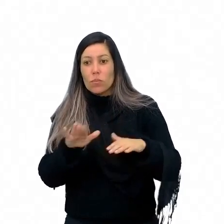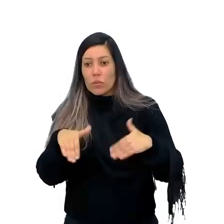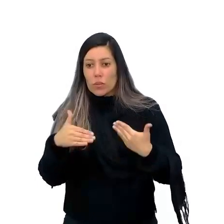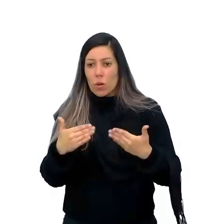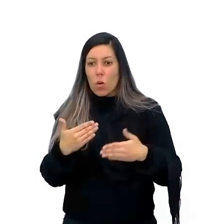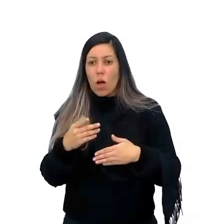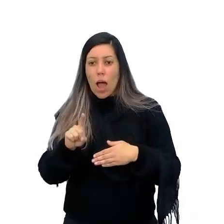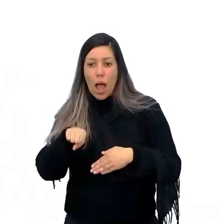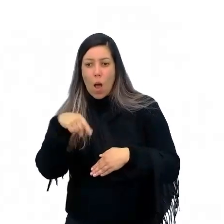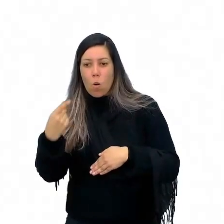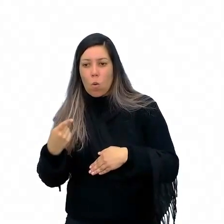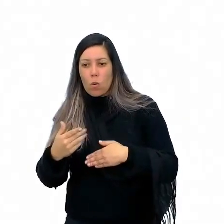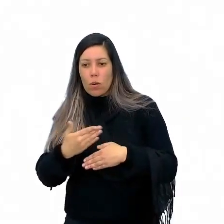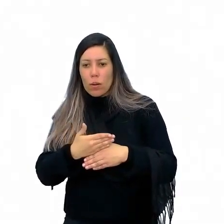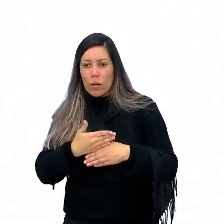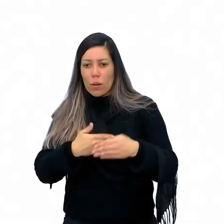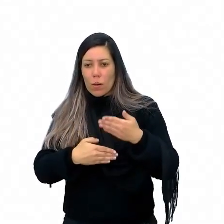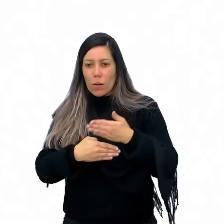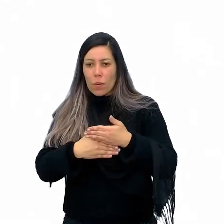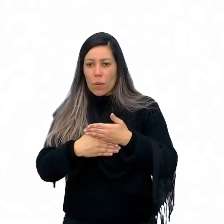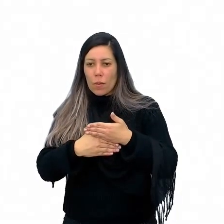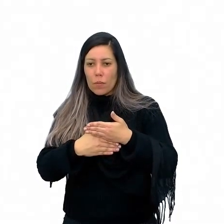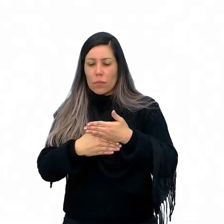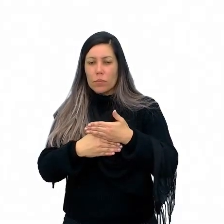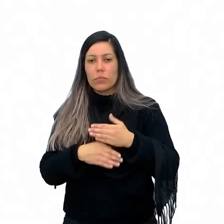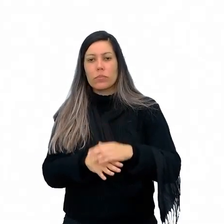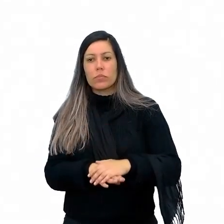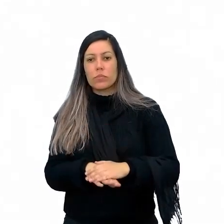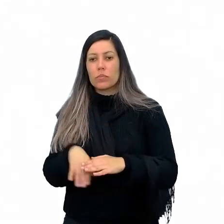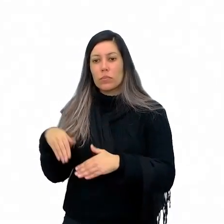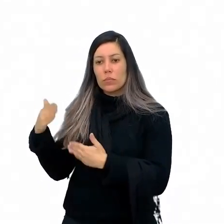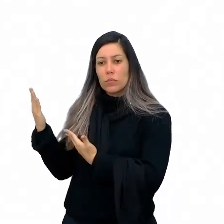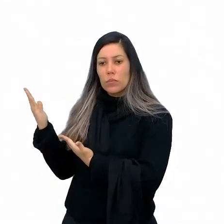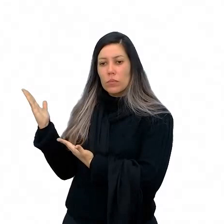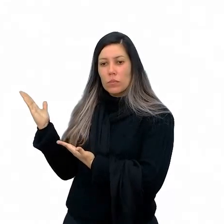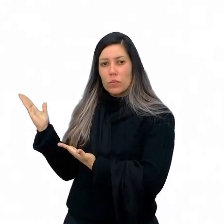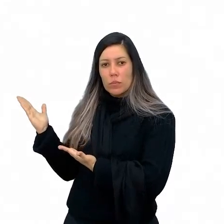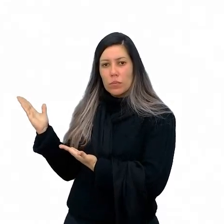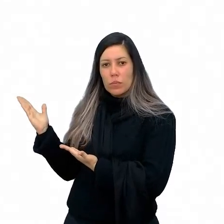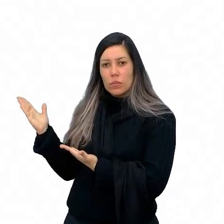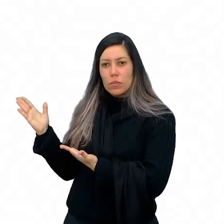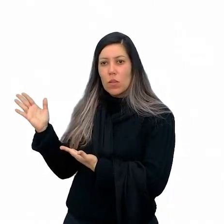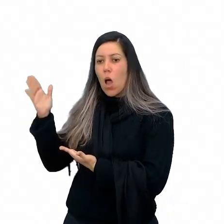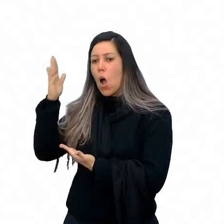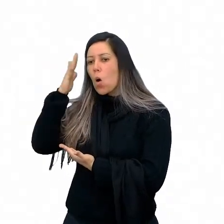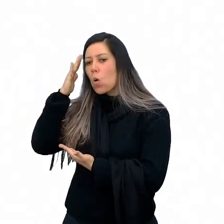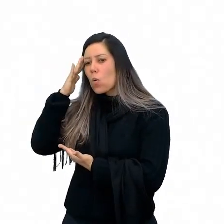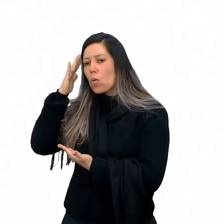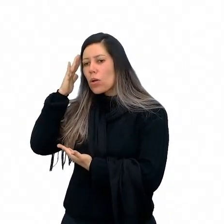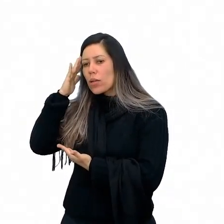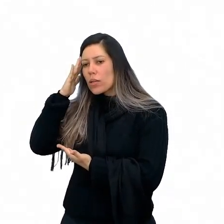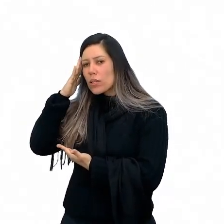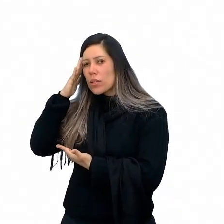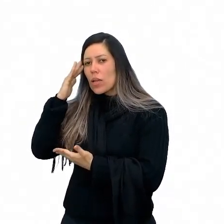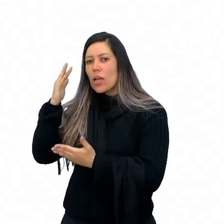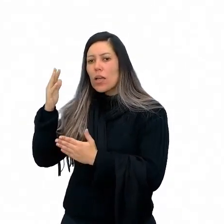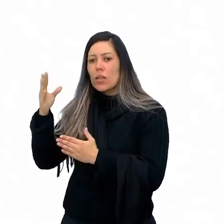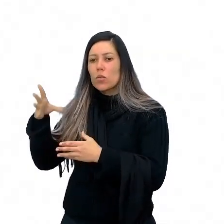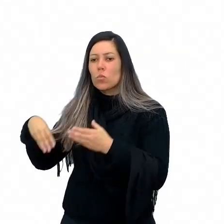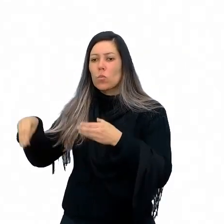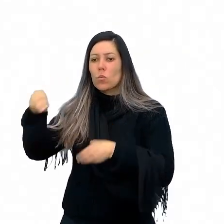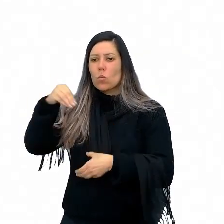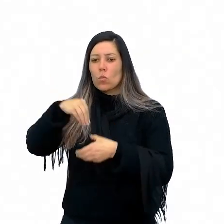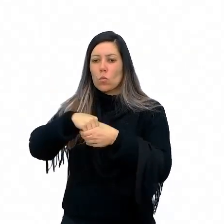tela. Bom, aonde é que entra a ideia do conhecimento do conteúdo e ensino? Bom, inicialmente, para